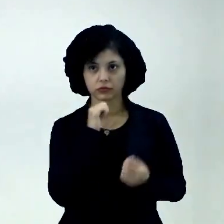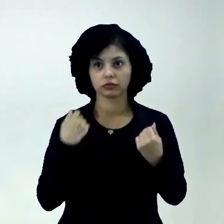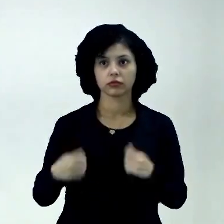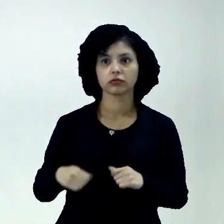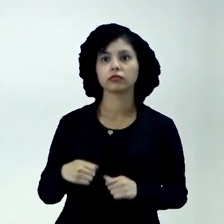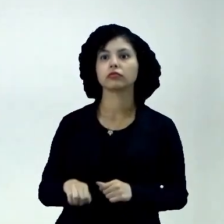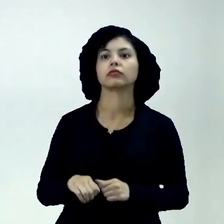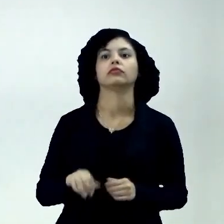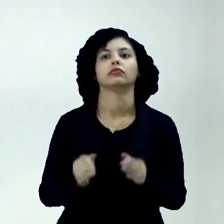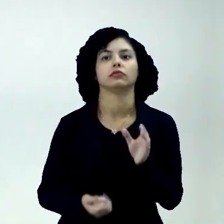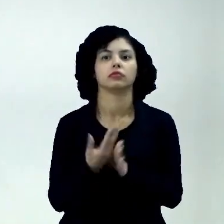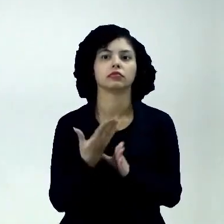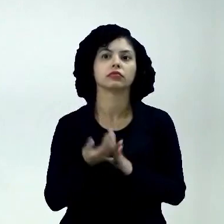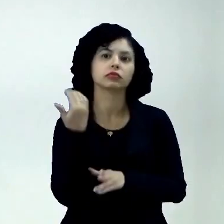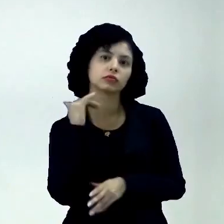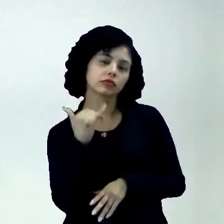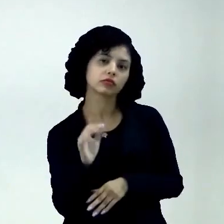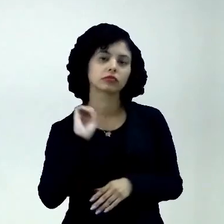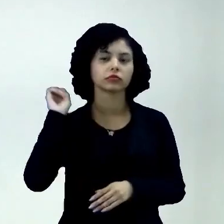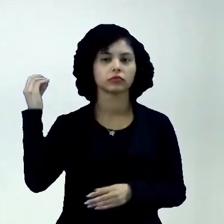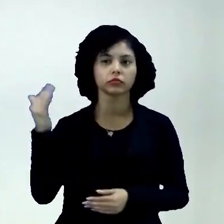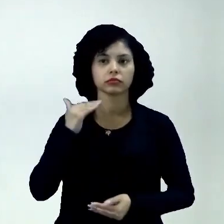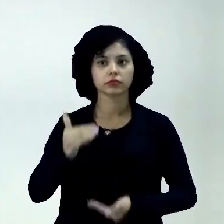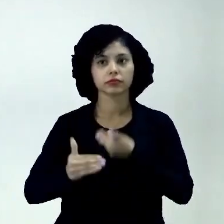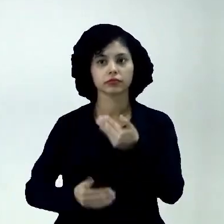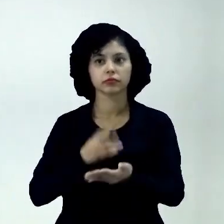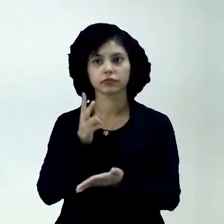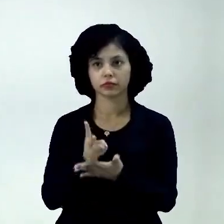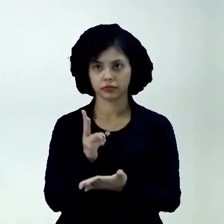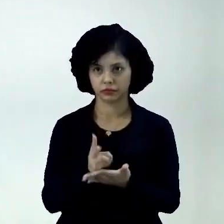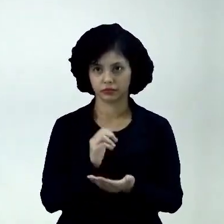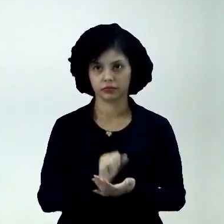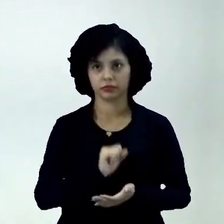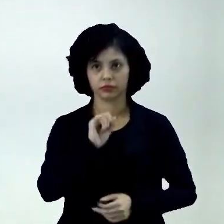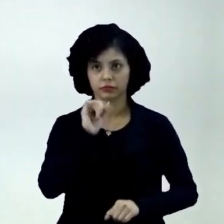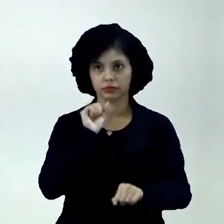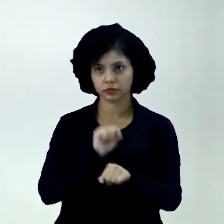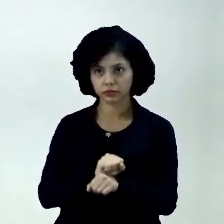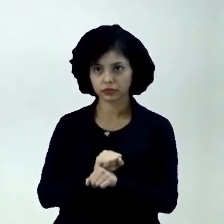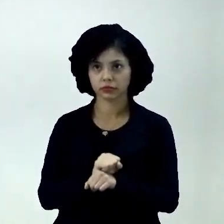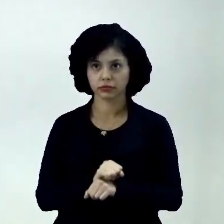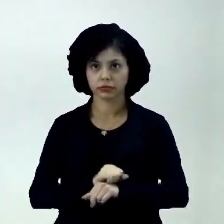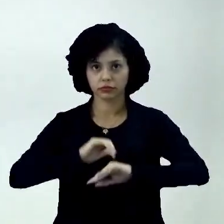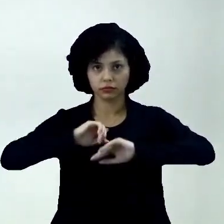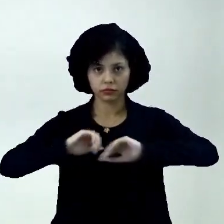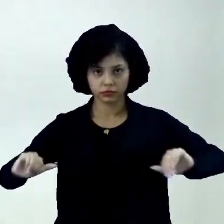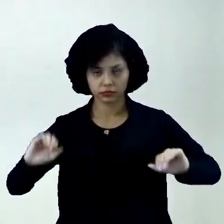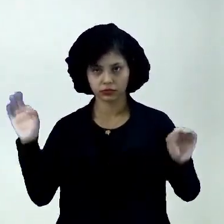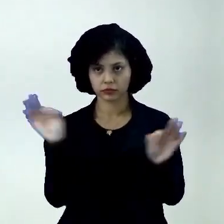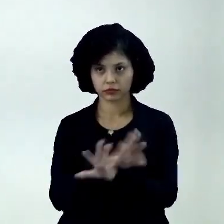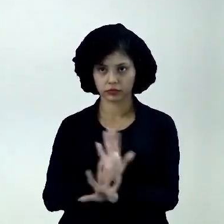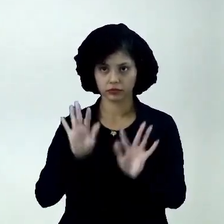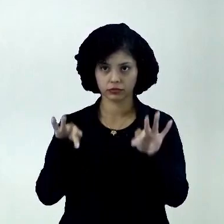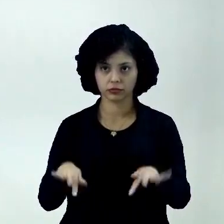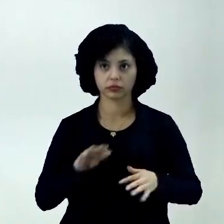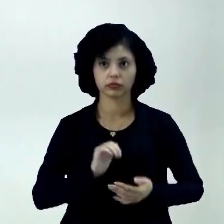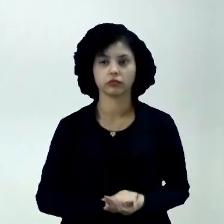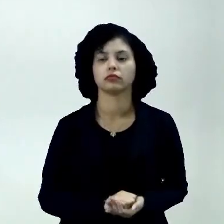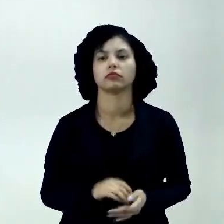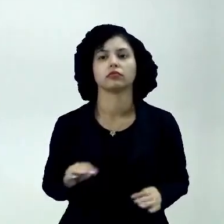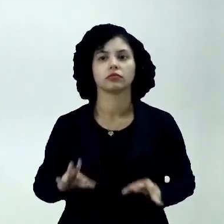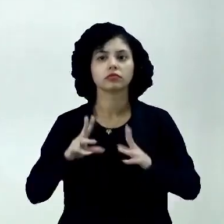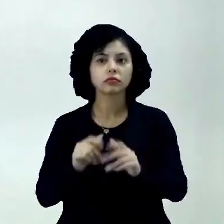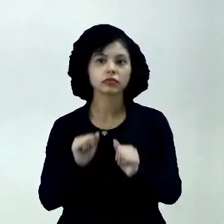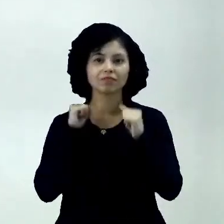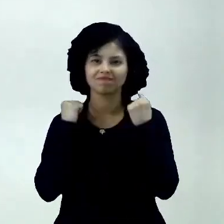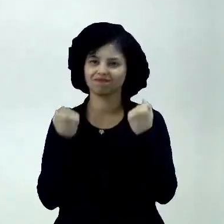gente precisa que essa produção de energia esteja acontecendo a todo momento. Se parou, se eu corto a produção dessa energia, tudo